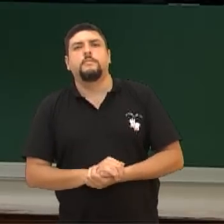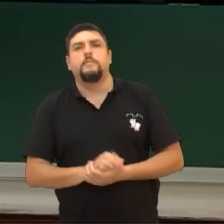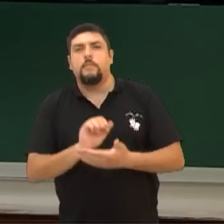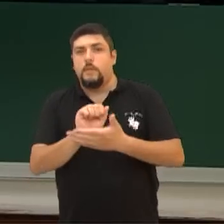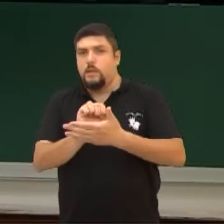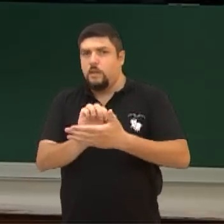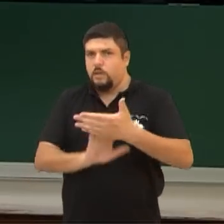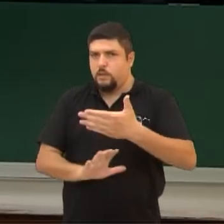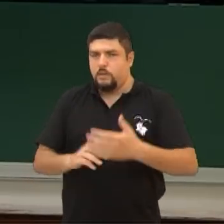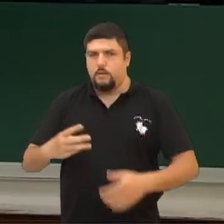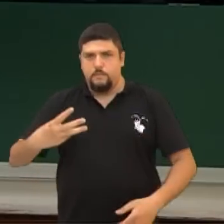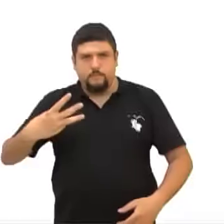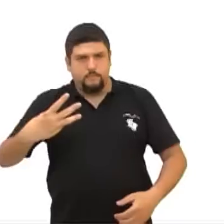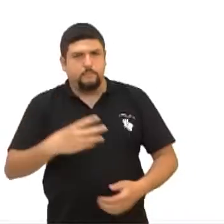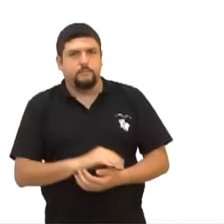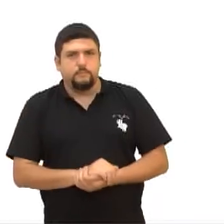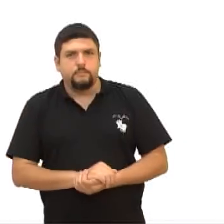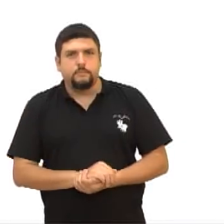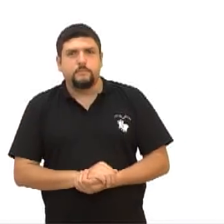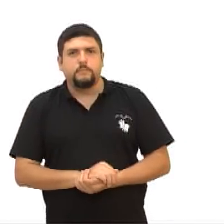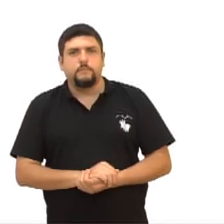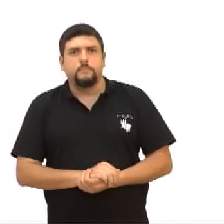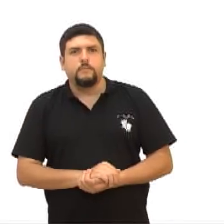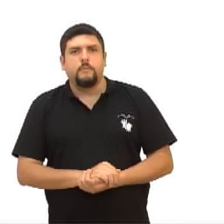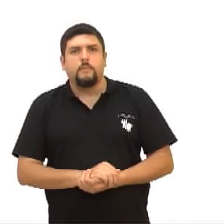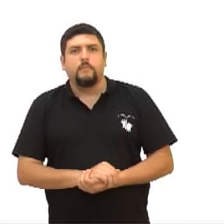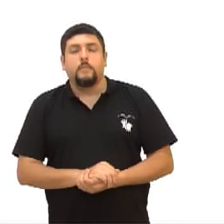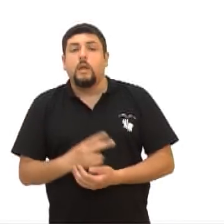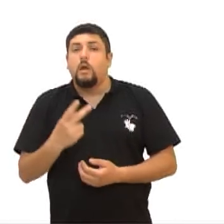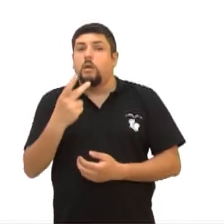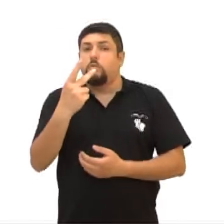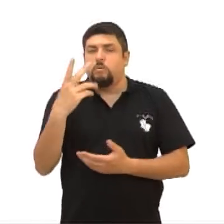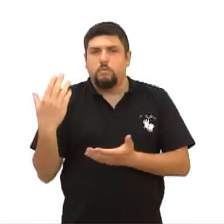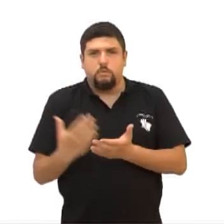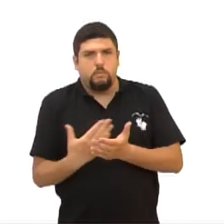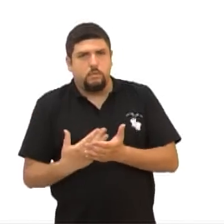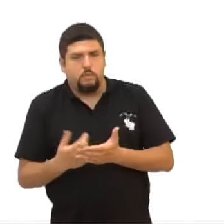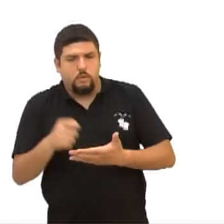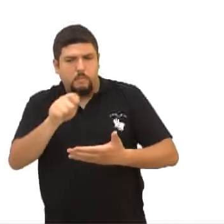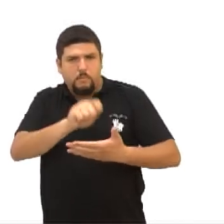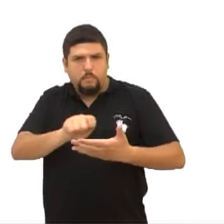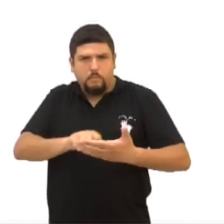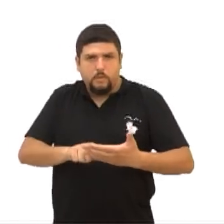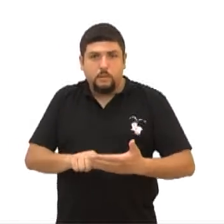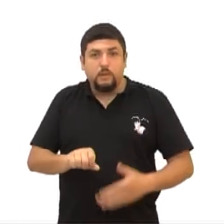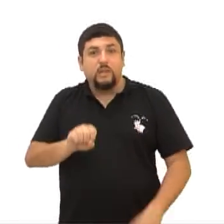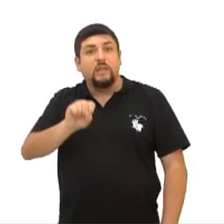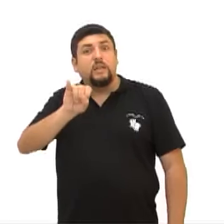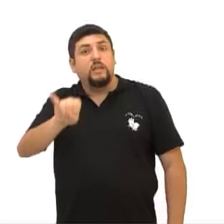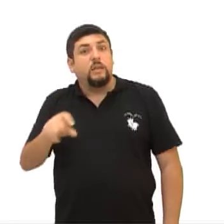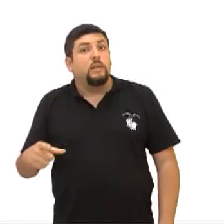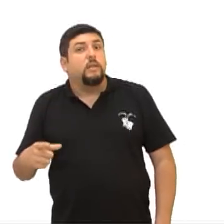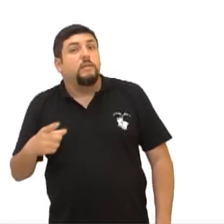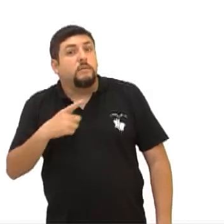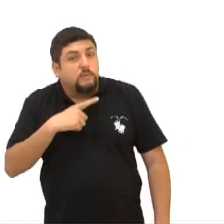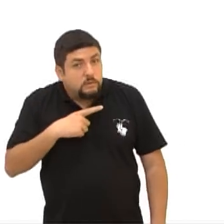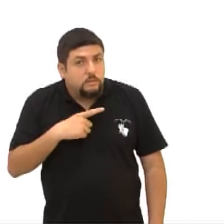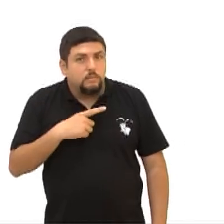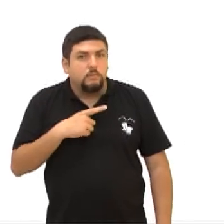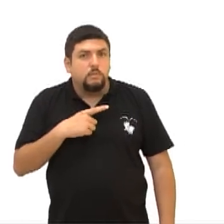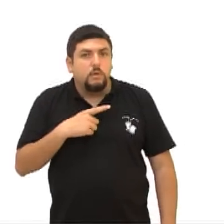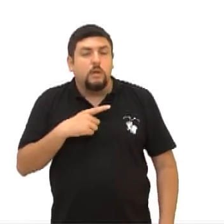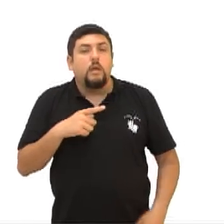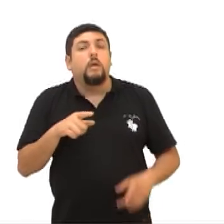Atividade 3 hoje. Escreva no seu caderno se há. E qual seria